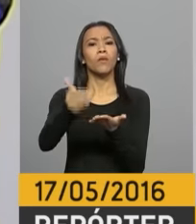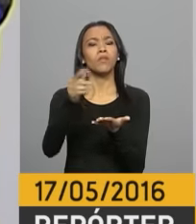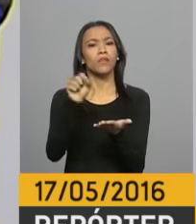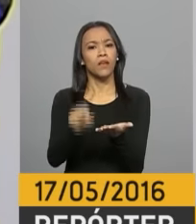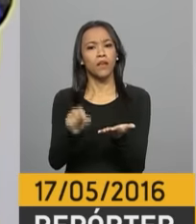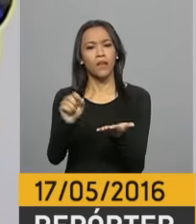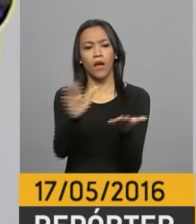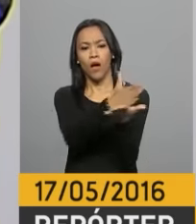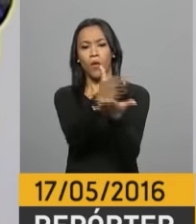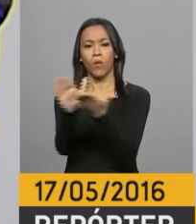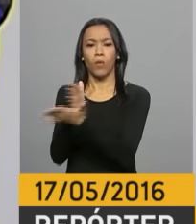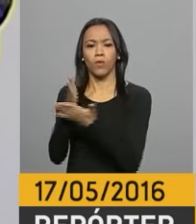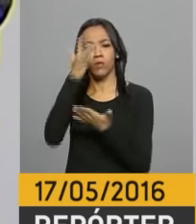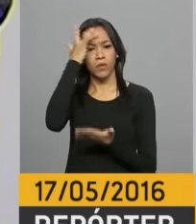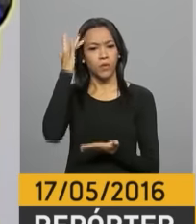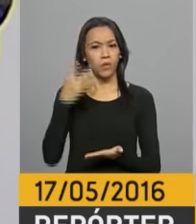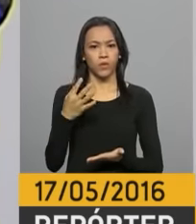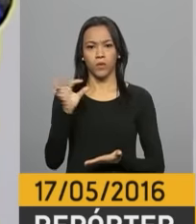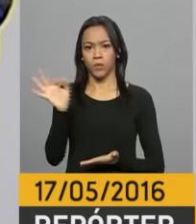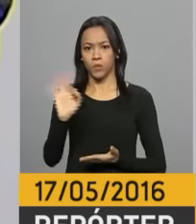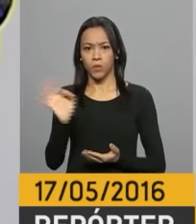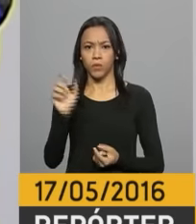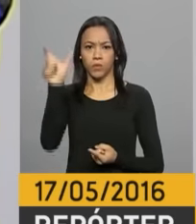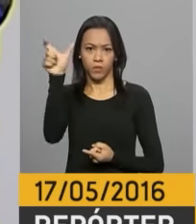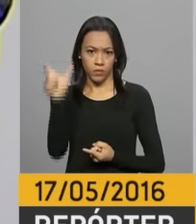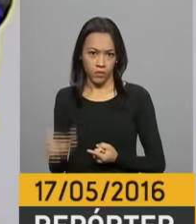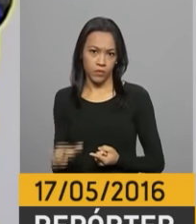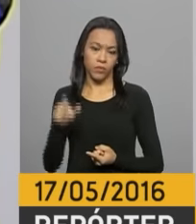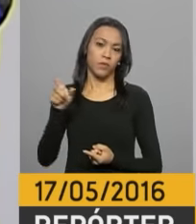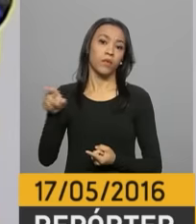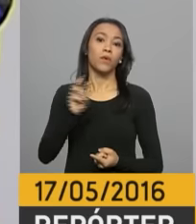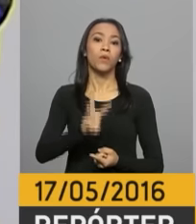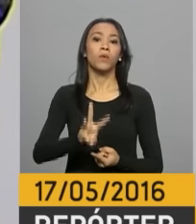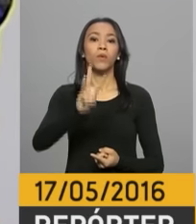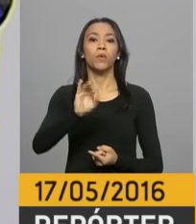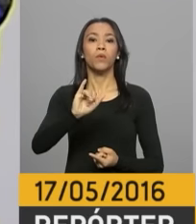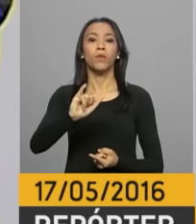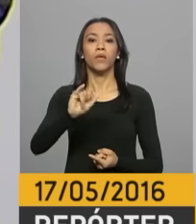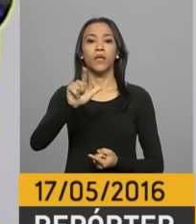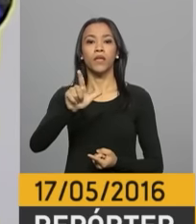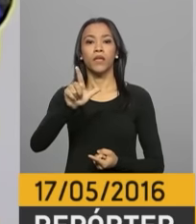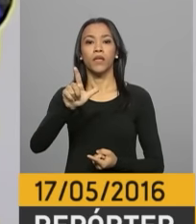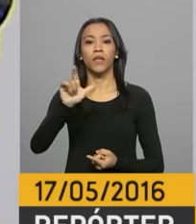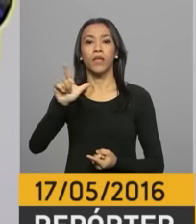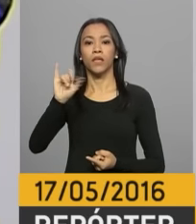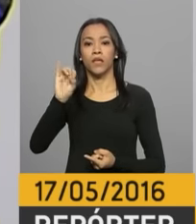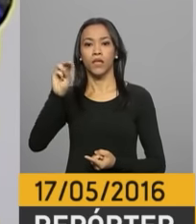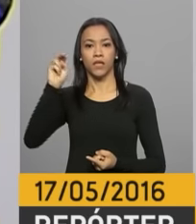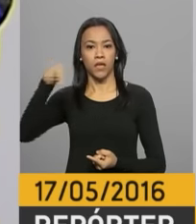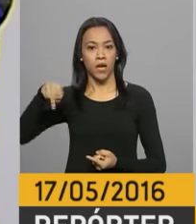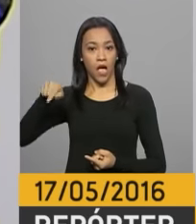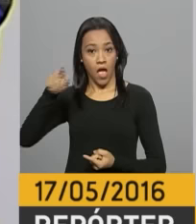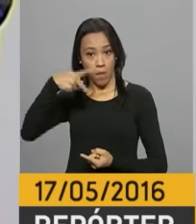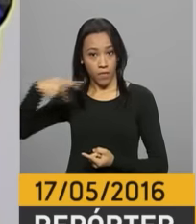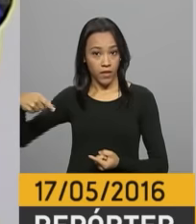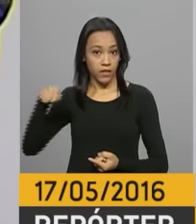não estão aqui presentes. O primeiro é o Ilan Goldfein, para presidente do Banco